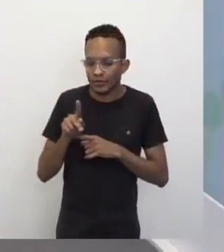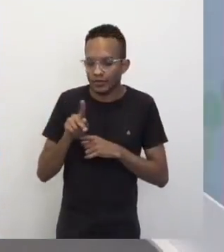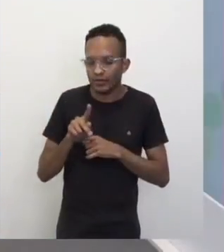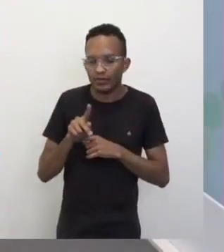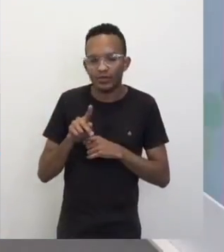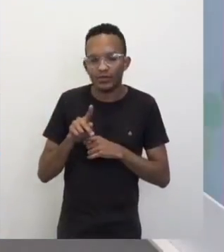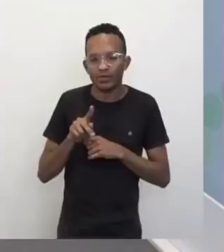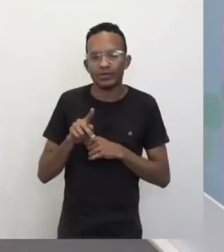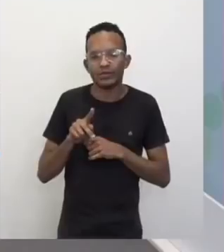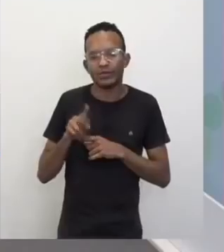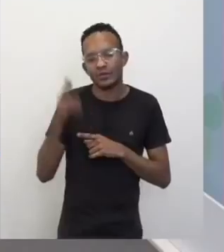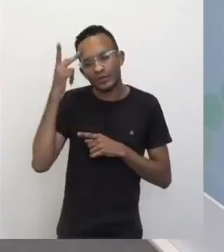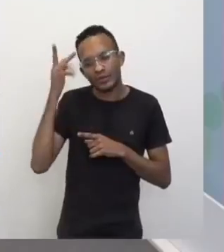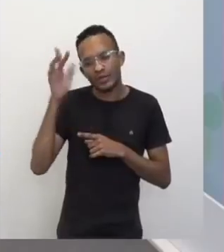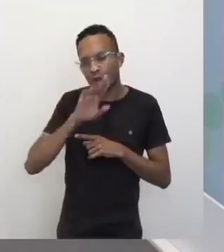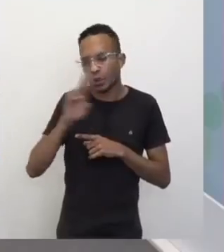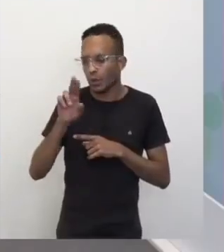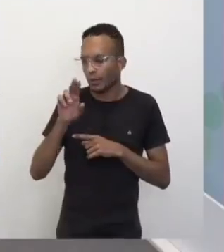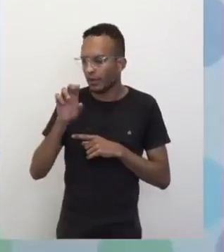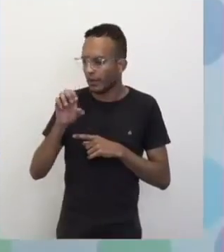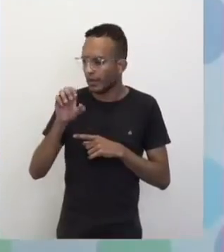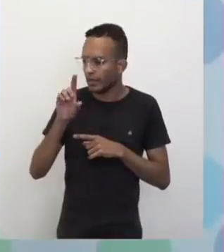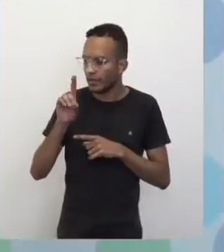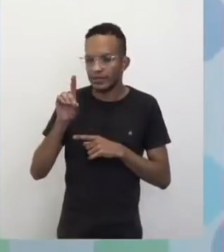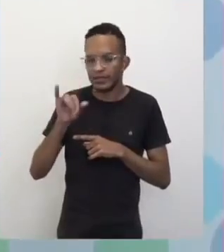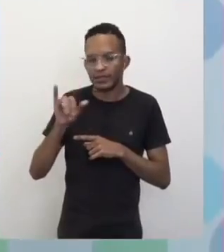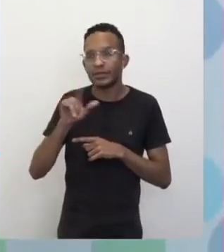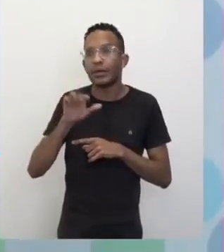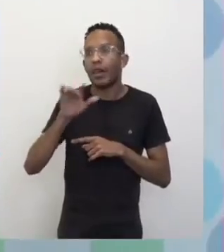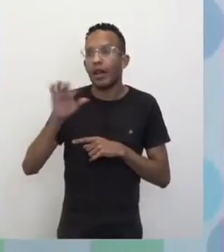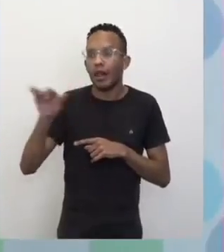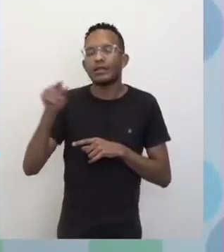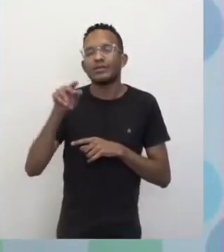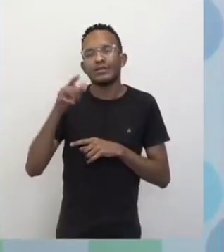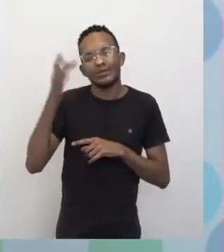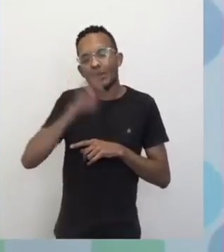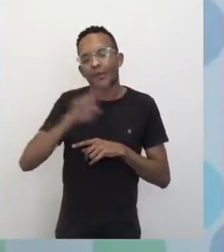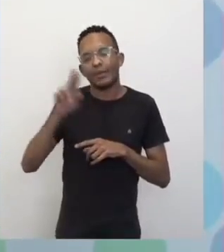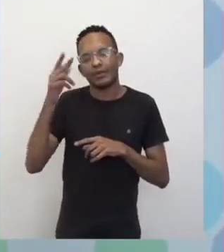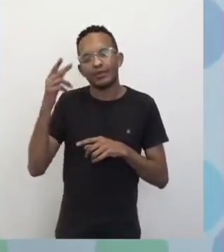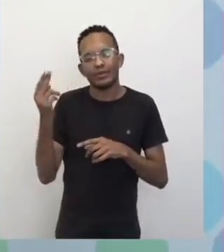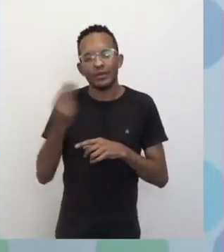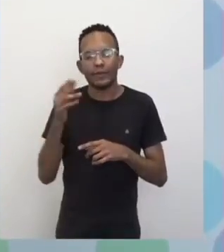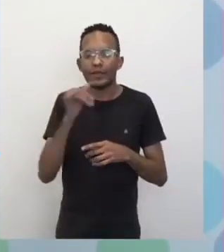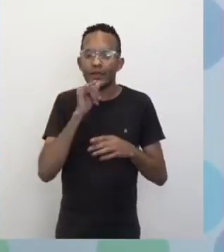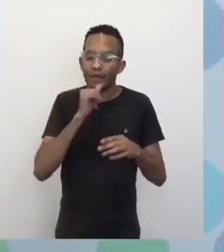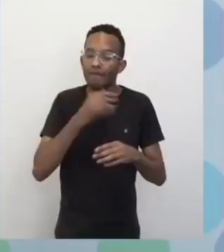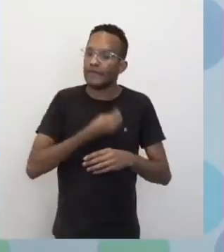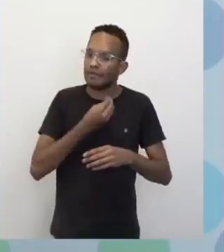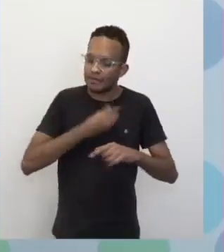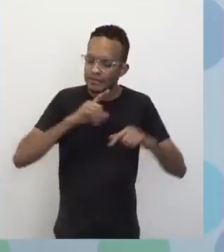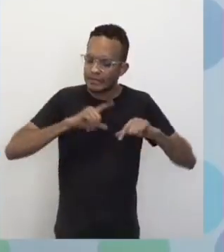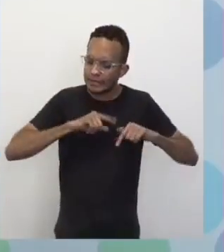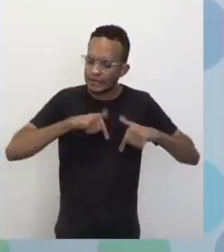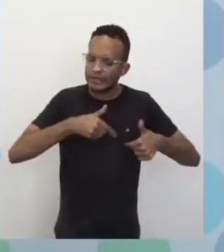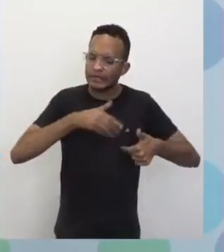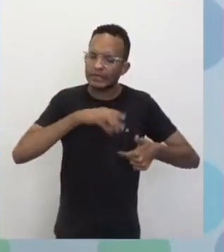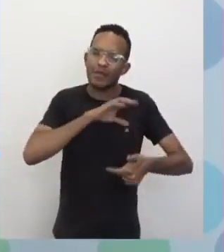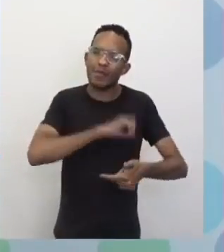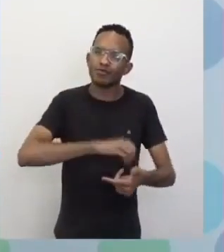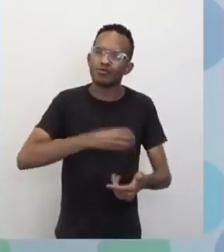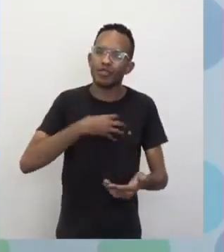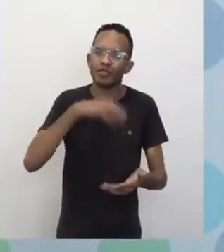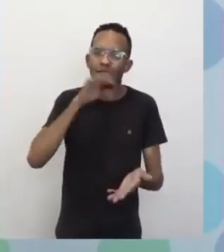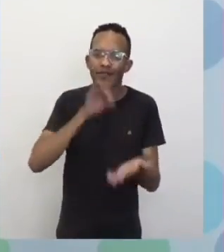sei se eu leu o nome, acho que é Ed... Ah, não sei. O nome não consigo ler. Viver intensamente o amor de forma